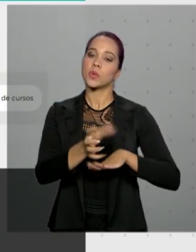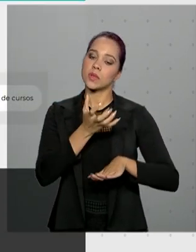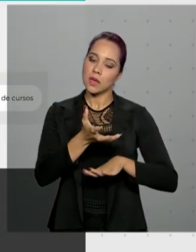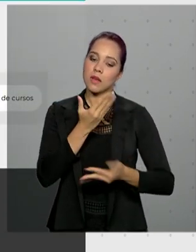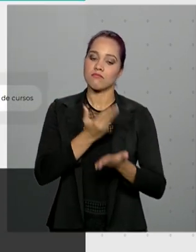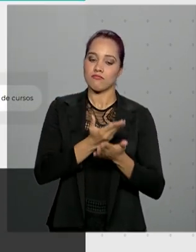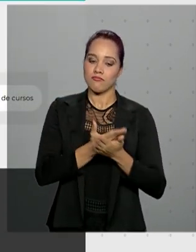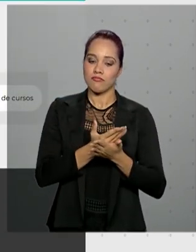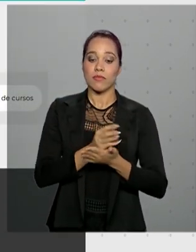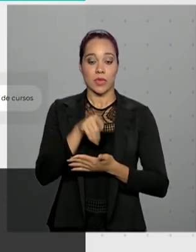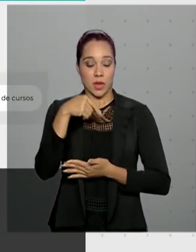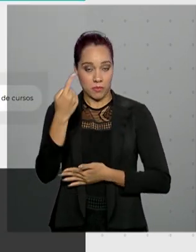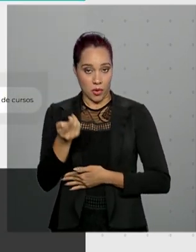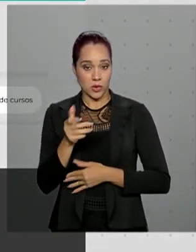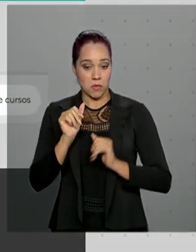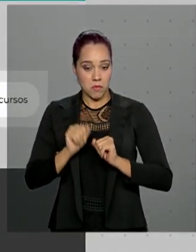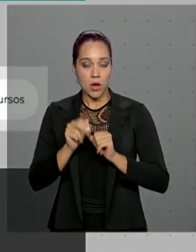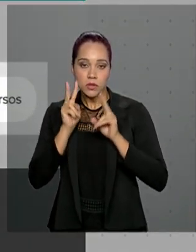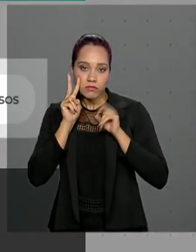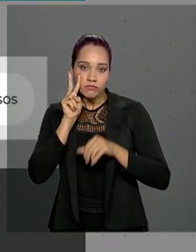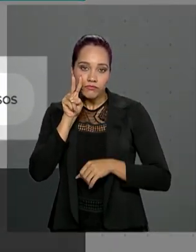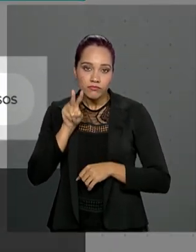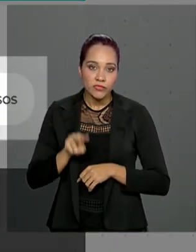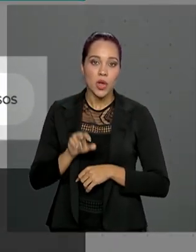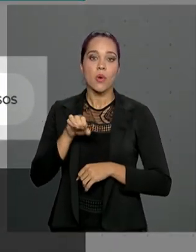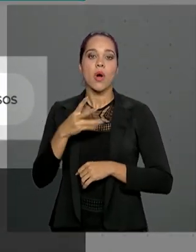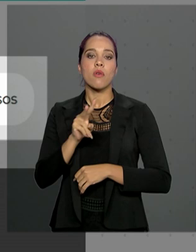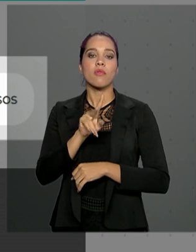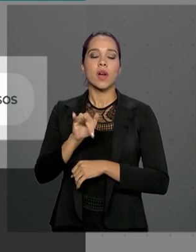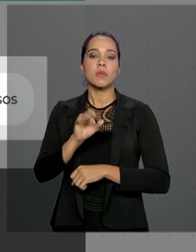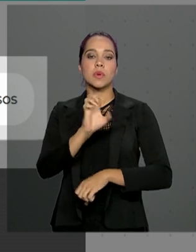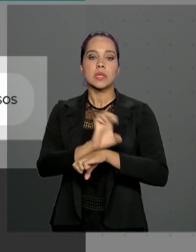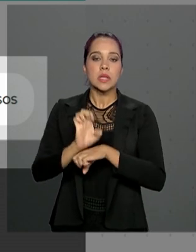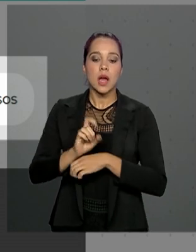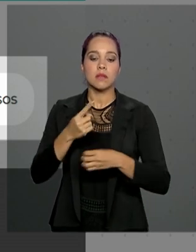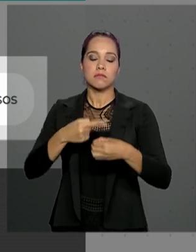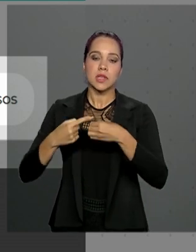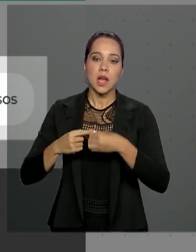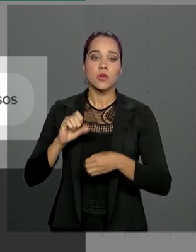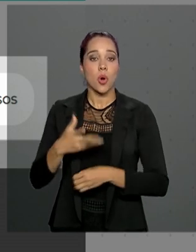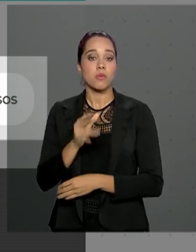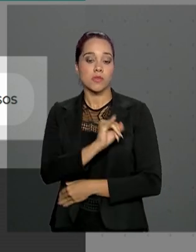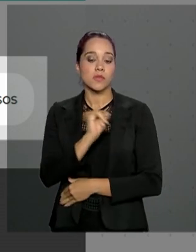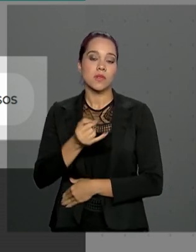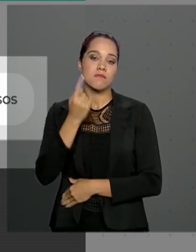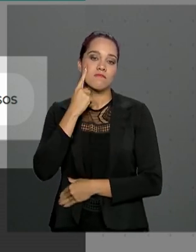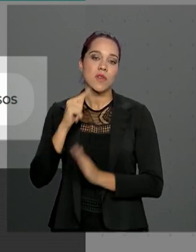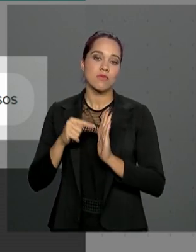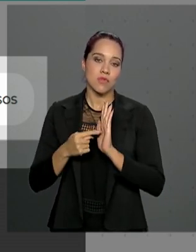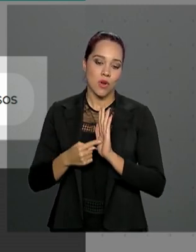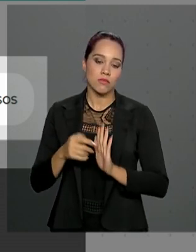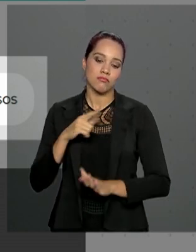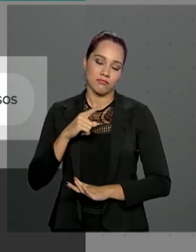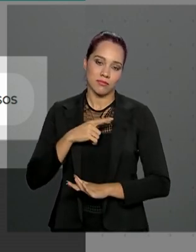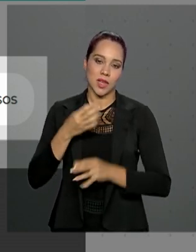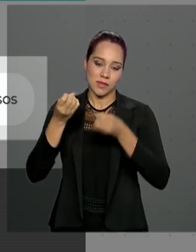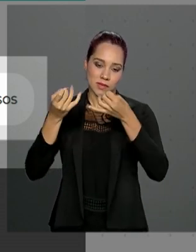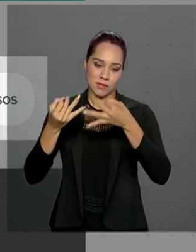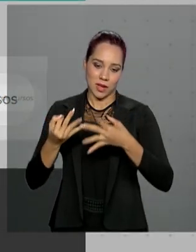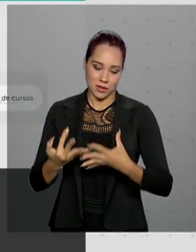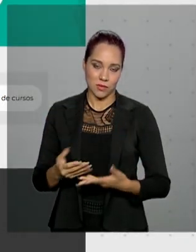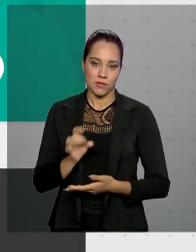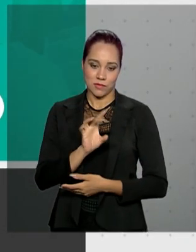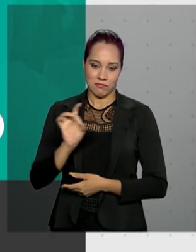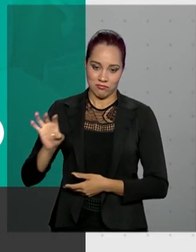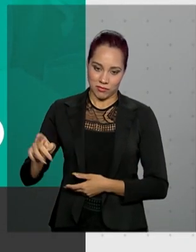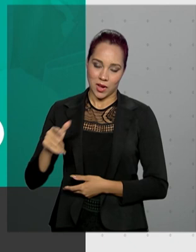estudar o candidato pode conferir as vagas por estado cidade instituição e ver a nota de corte na descrição das modalidades